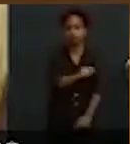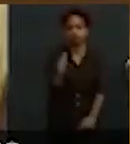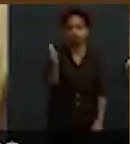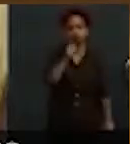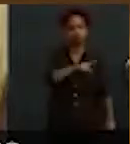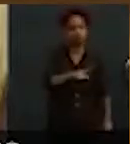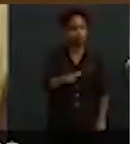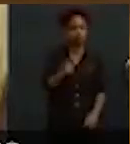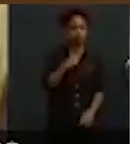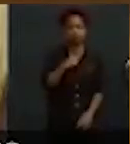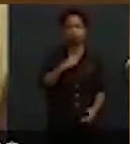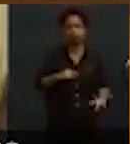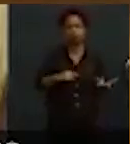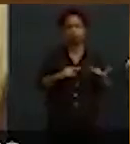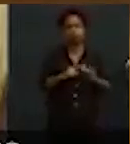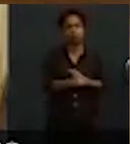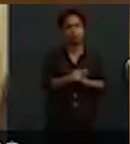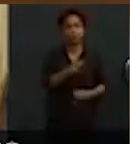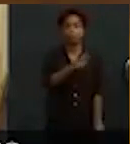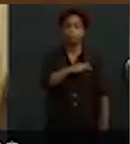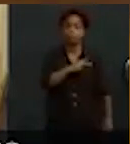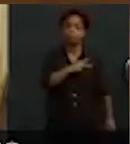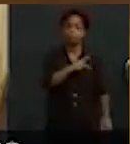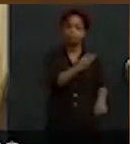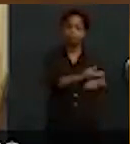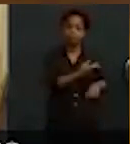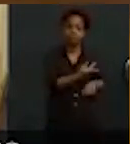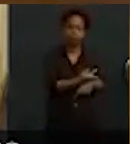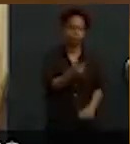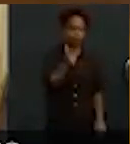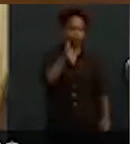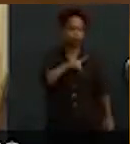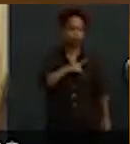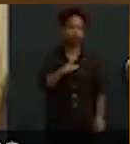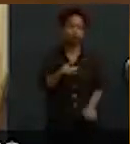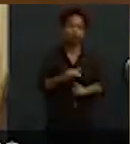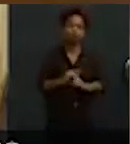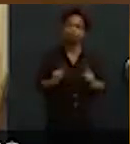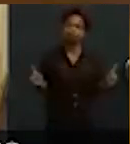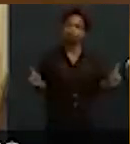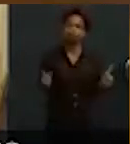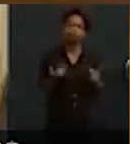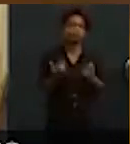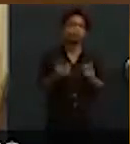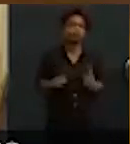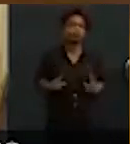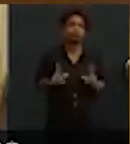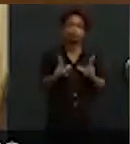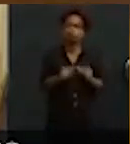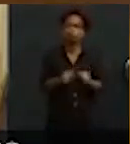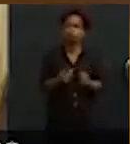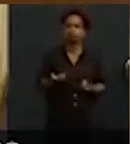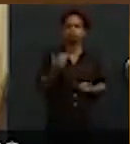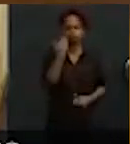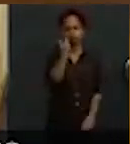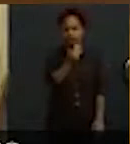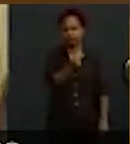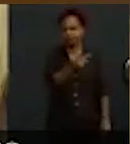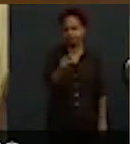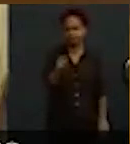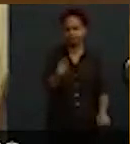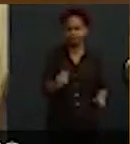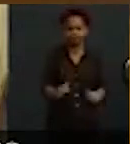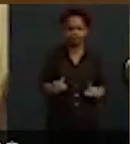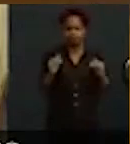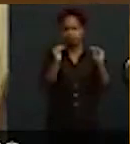merecidamente inúmeras condecorações que, embora insuficientes para aquilatar a grandiosidade de